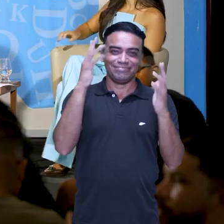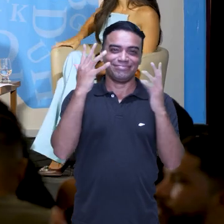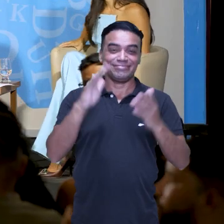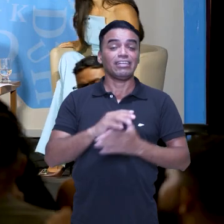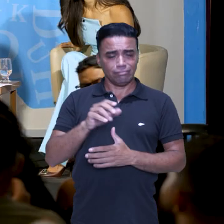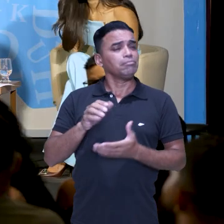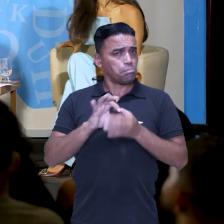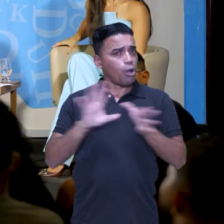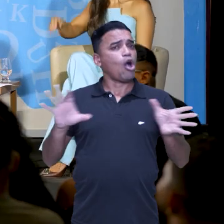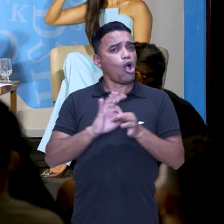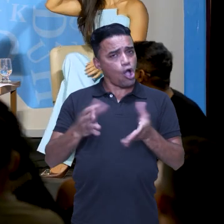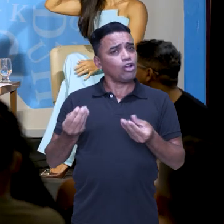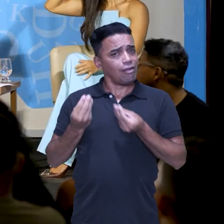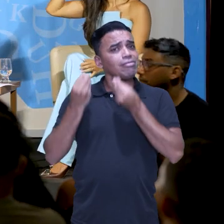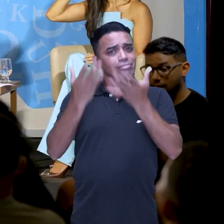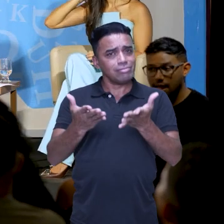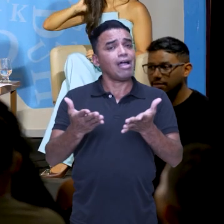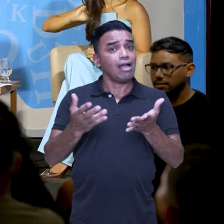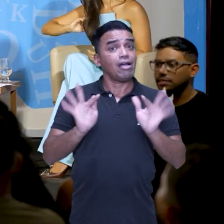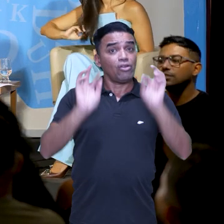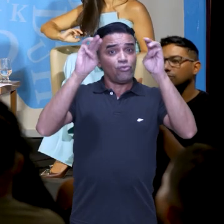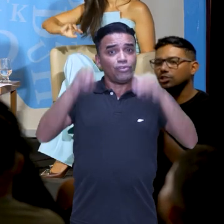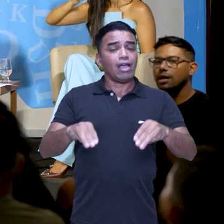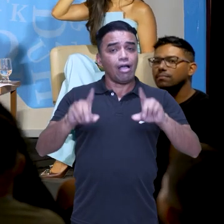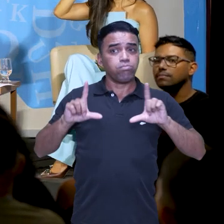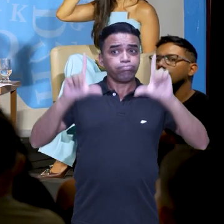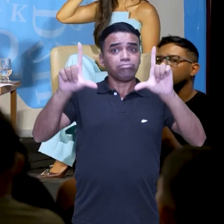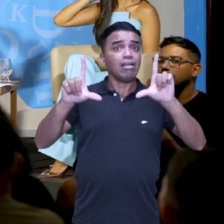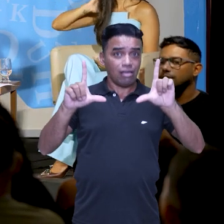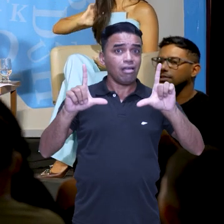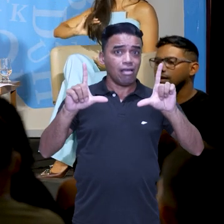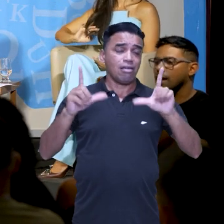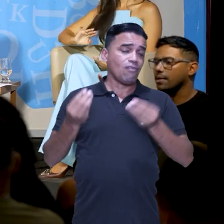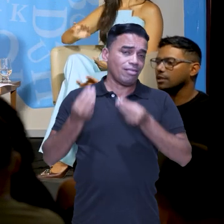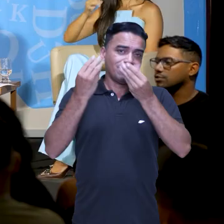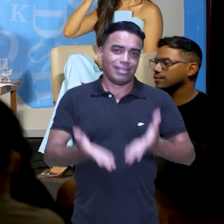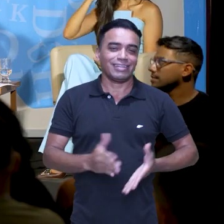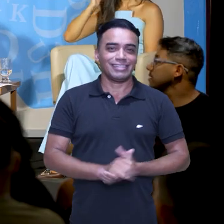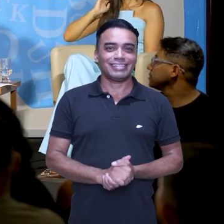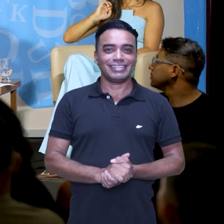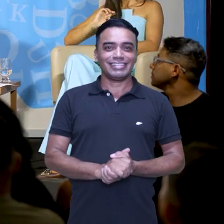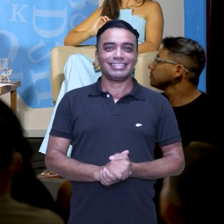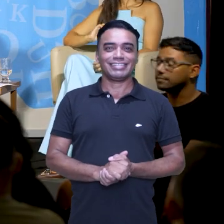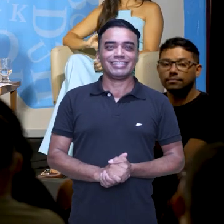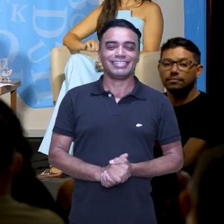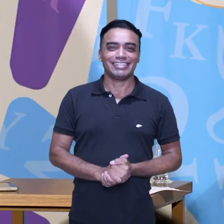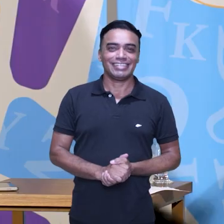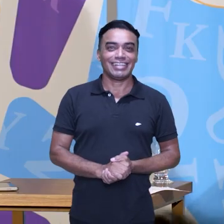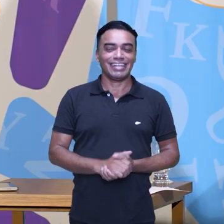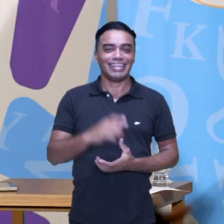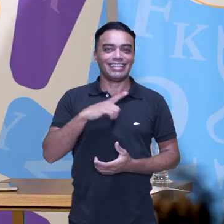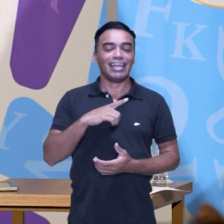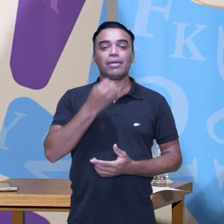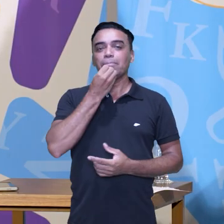Vai levar sim, viu, Planeta? Já está disponível ali, no finalzinho nós já vamos entregar. Aqui, ó, João, tenho aqui na frente.